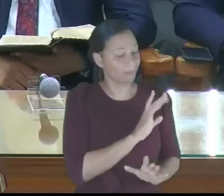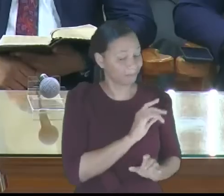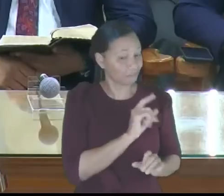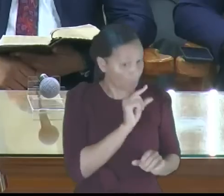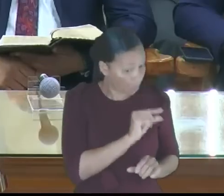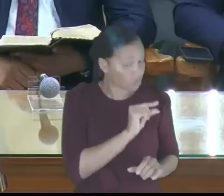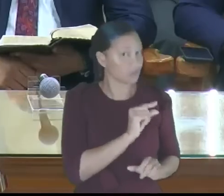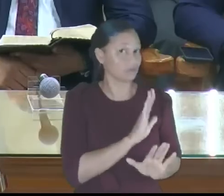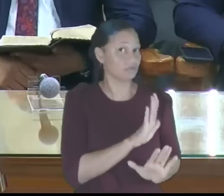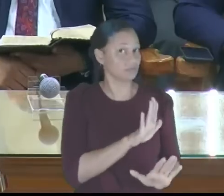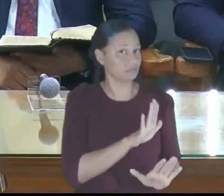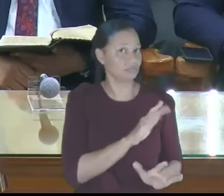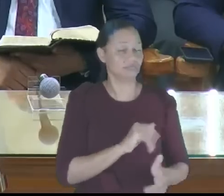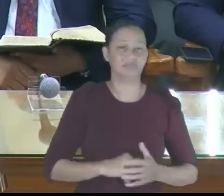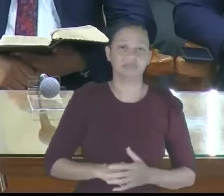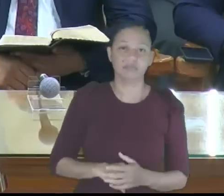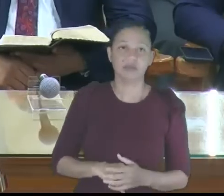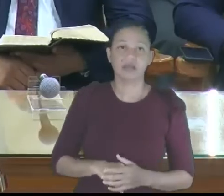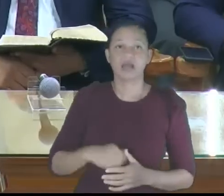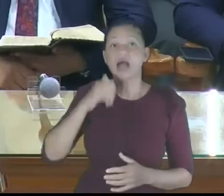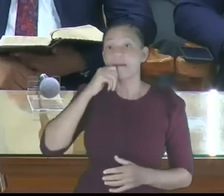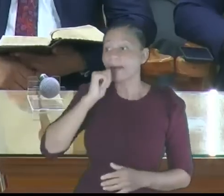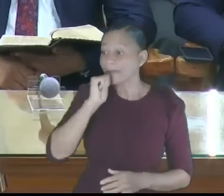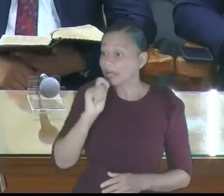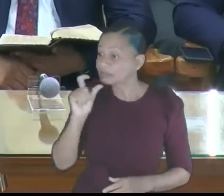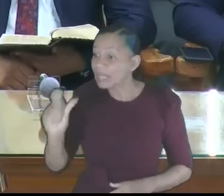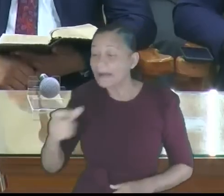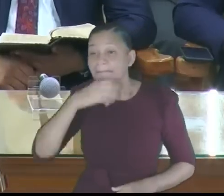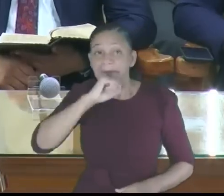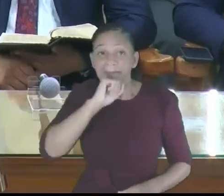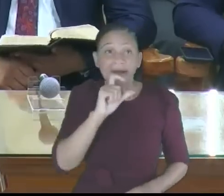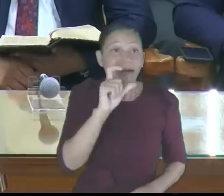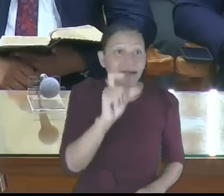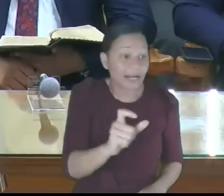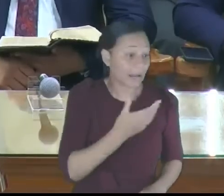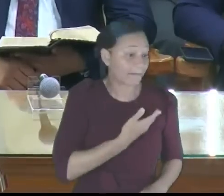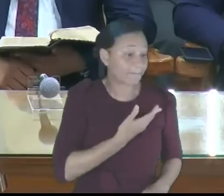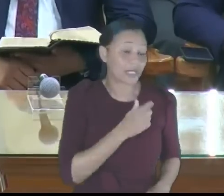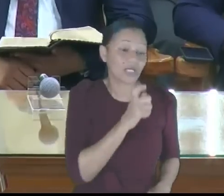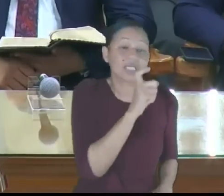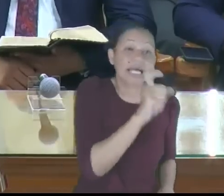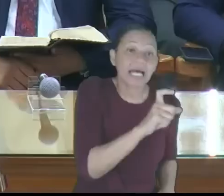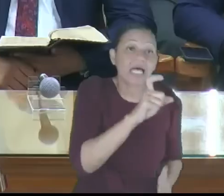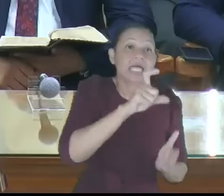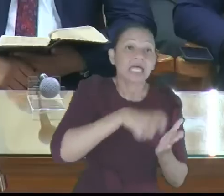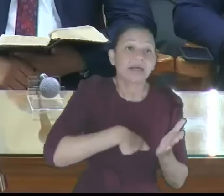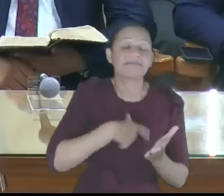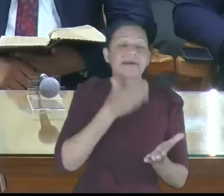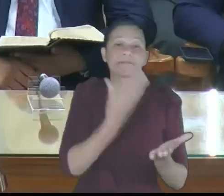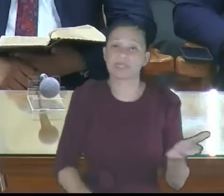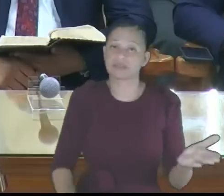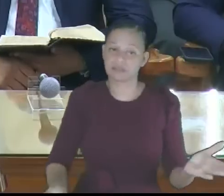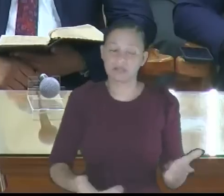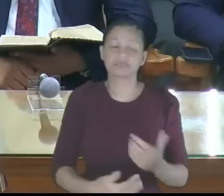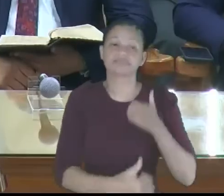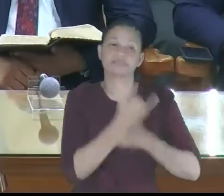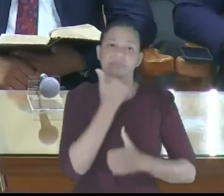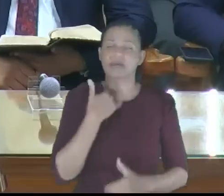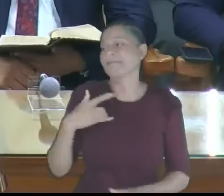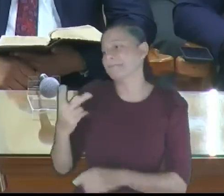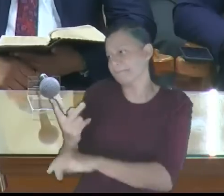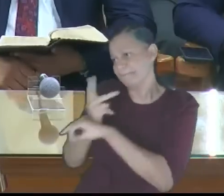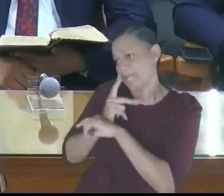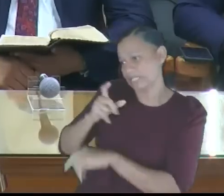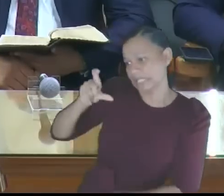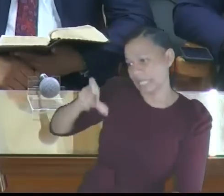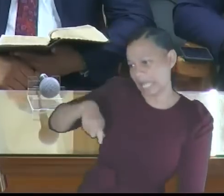Aleluia. Mas a sua mãe não dê, a seu pai não dê, a seu amigo não dê, porque você vai perder o amigo. Ô fulano, me empresta